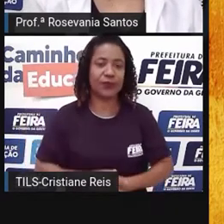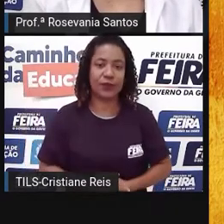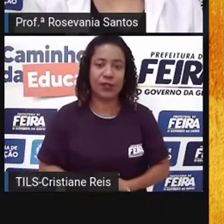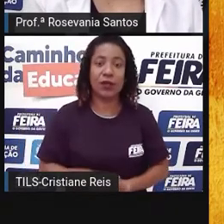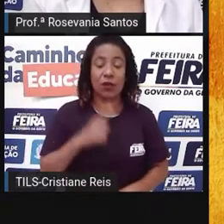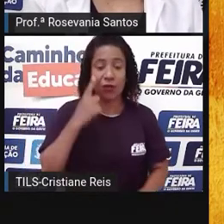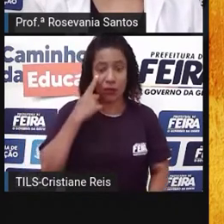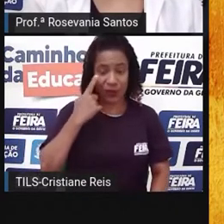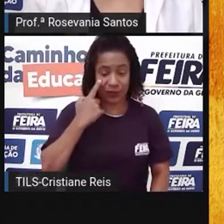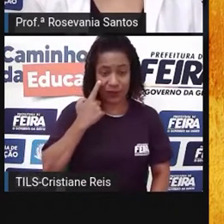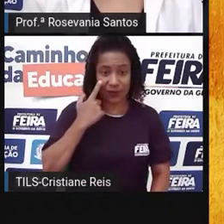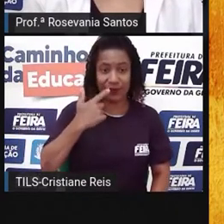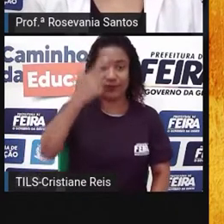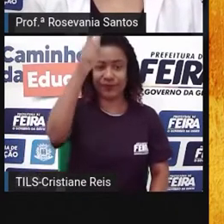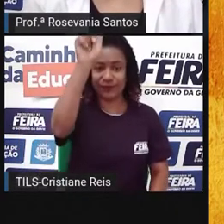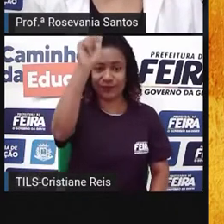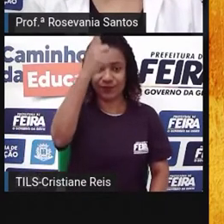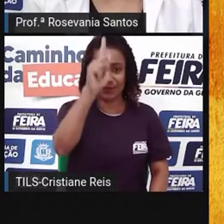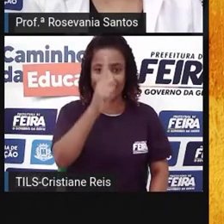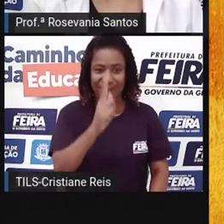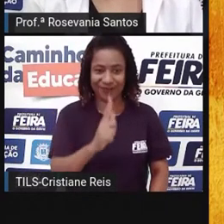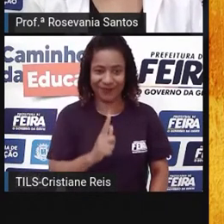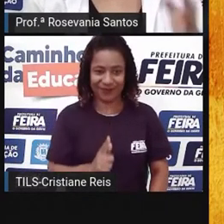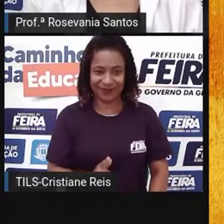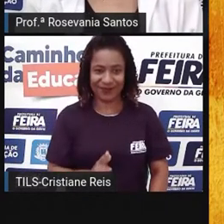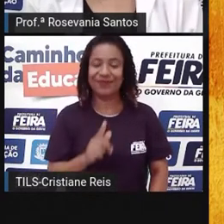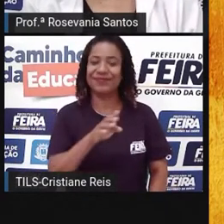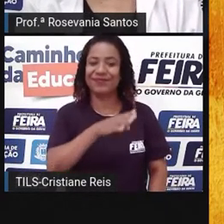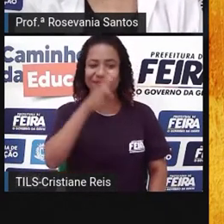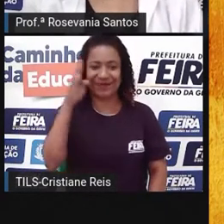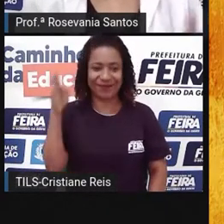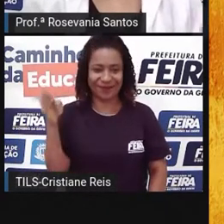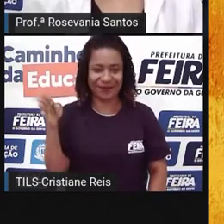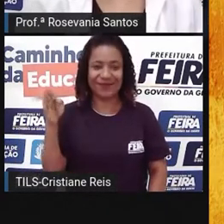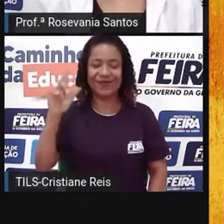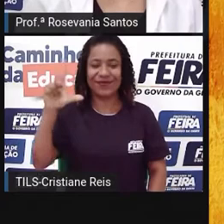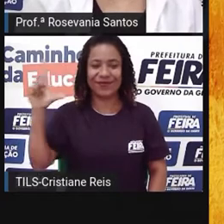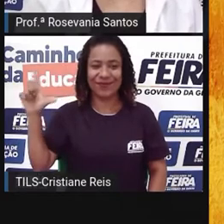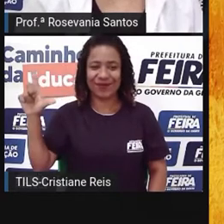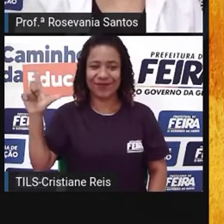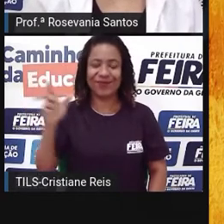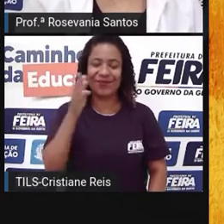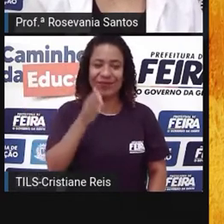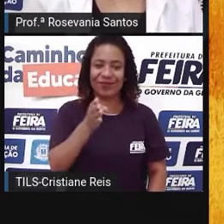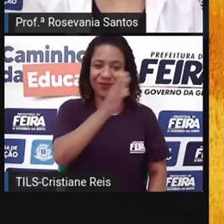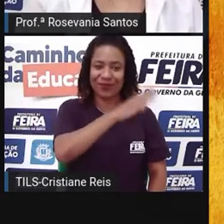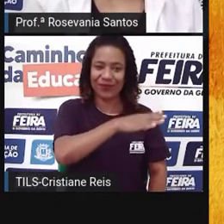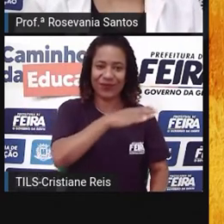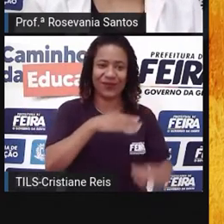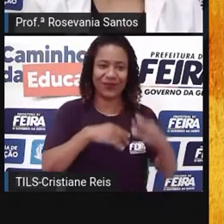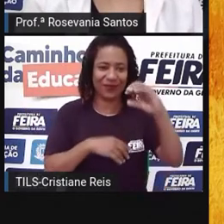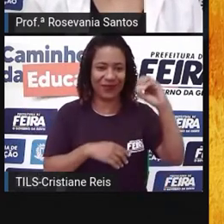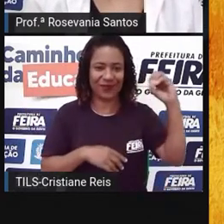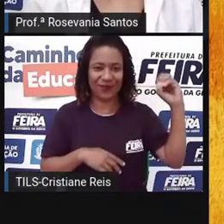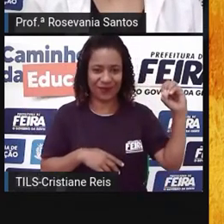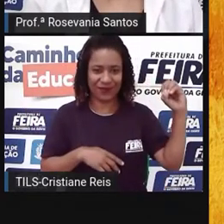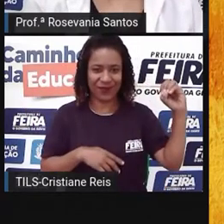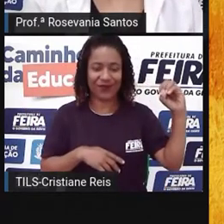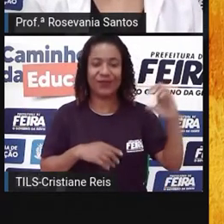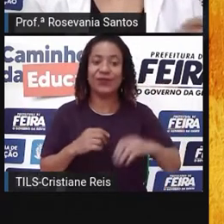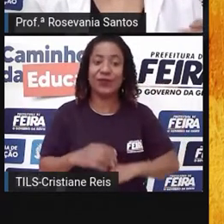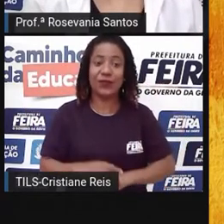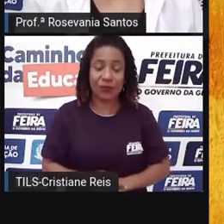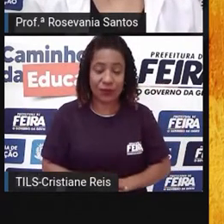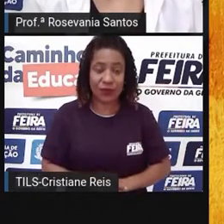de Greenwich, aí eu tenho uma parte no hemisfério leste e a outra parte no hemisfério oeste. Ou